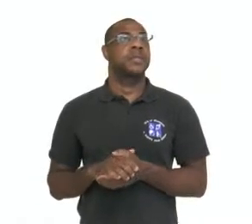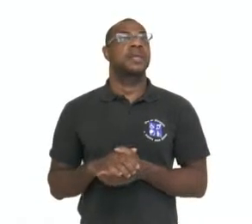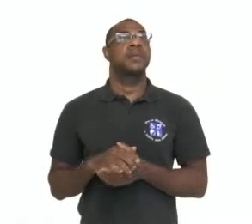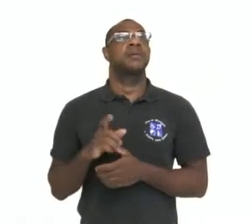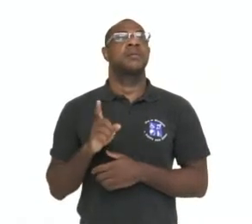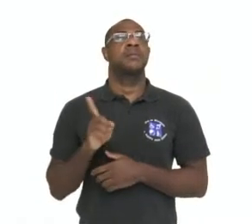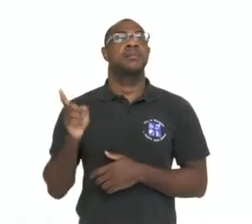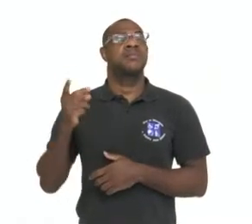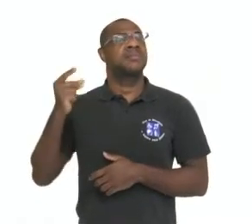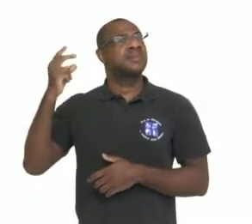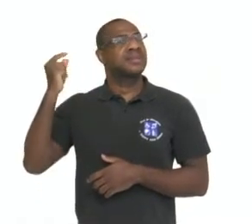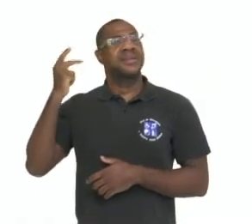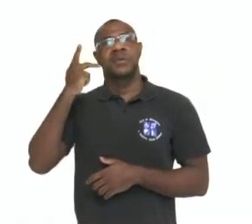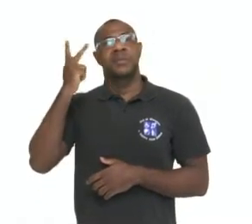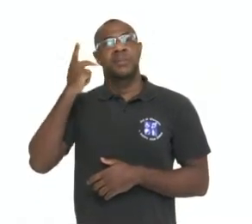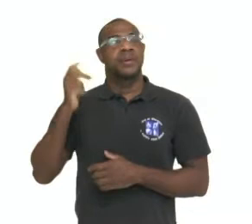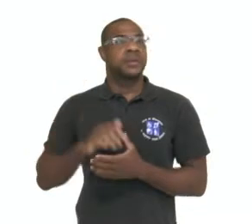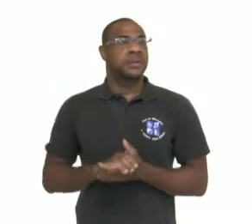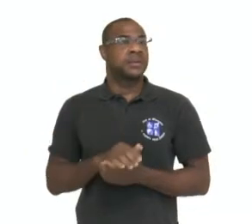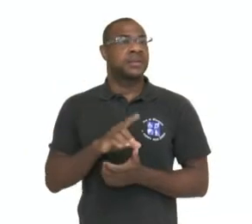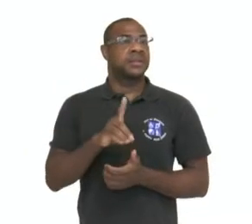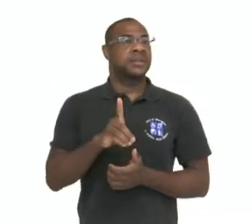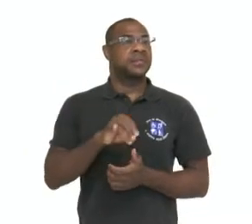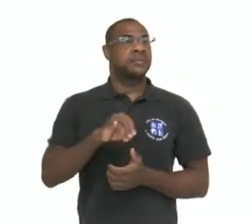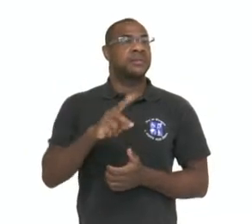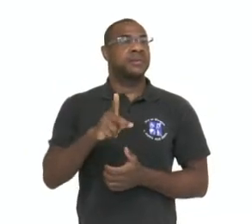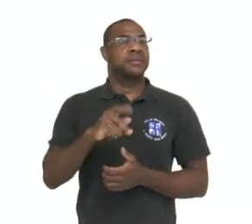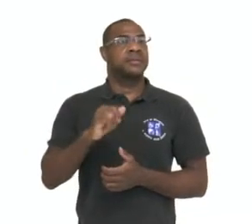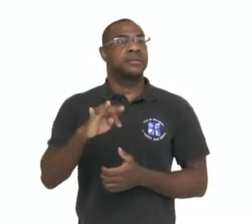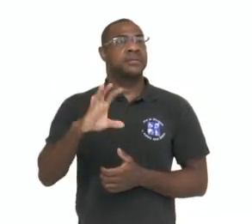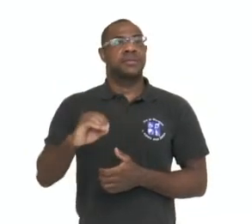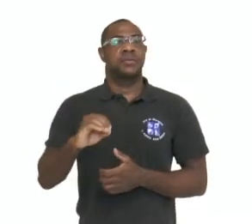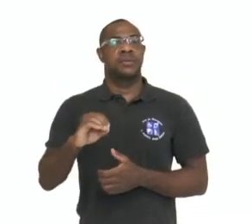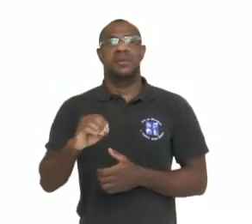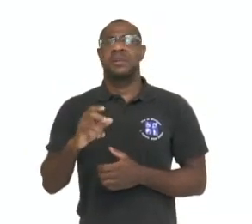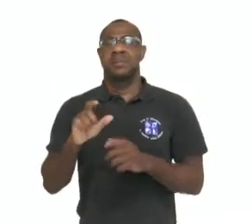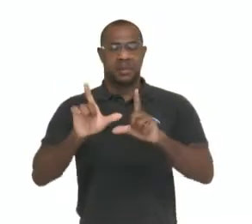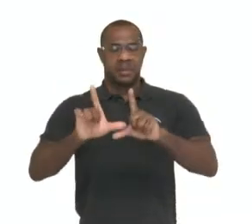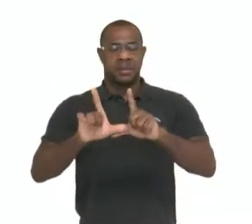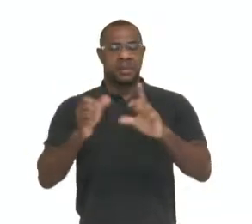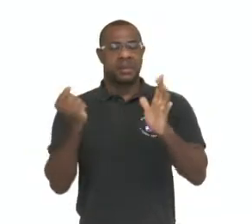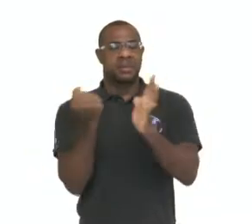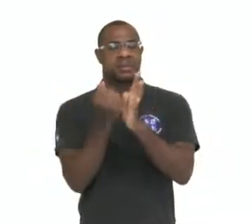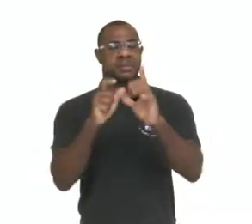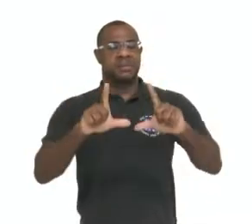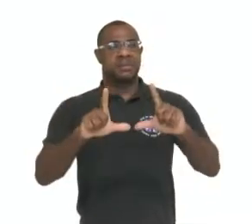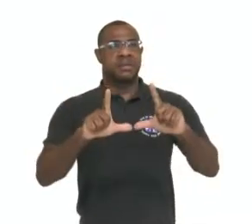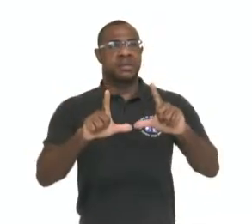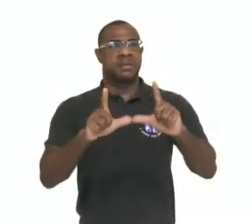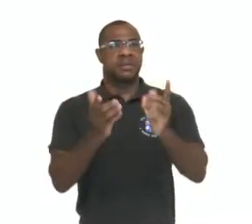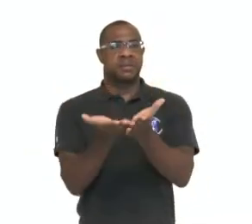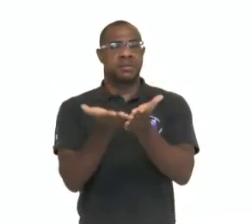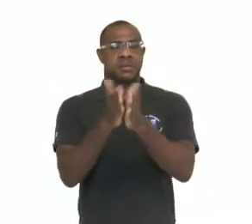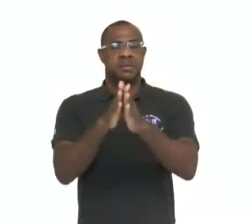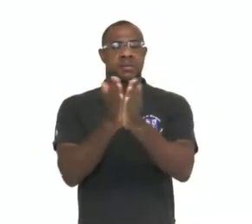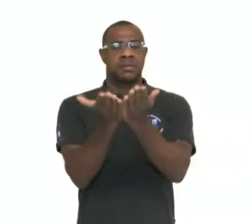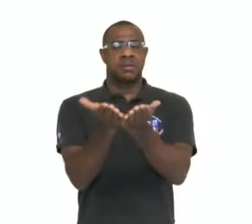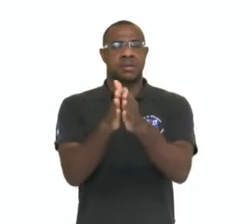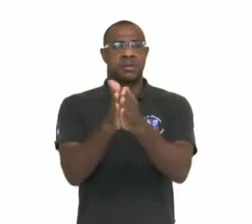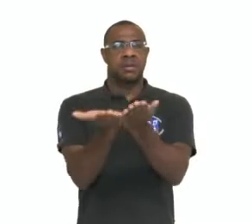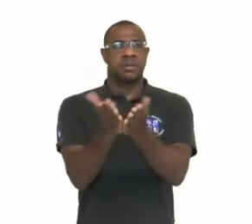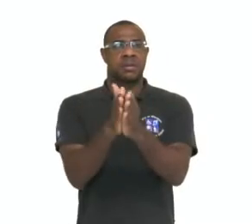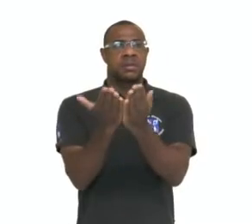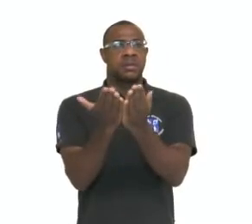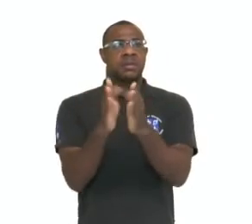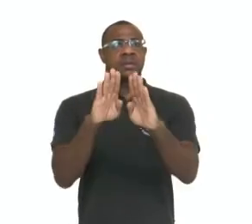na antiguidade, lá em Roma, uma espécie de selo, uma dobradiça. Uma